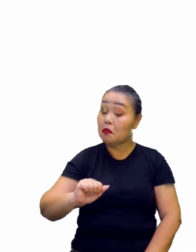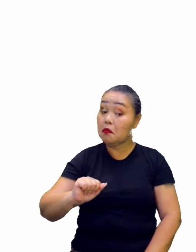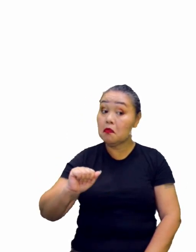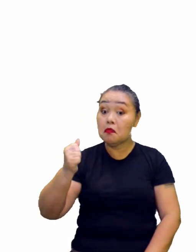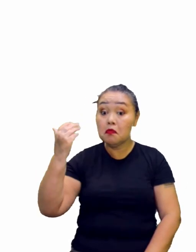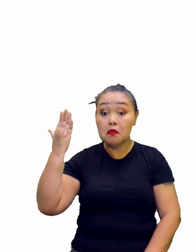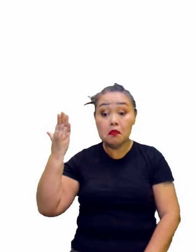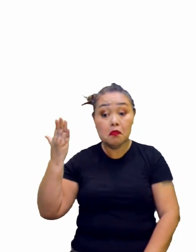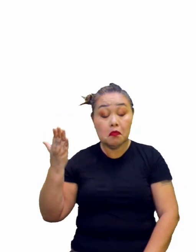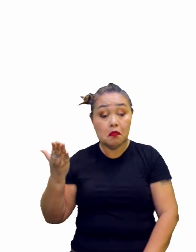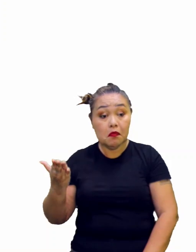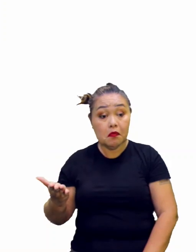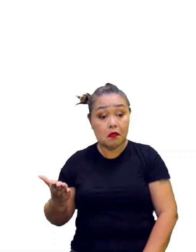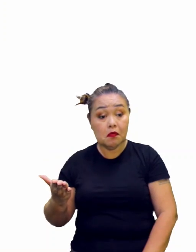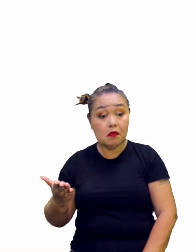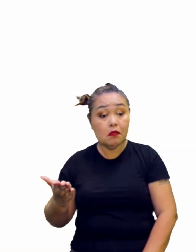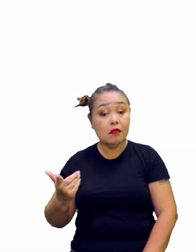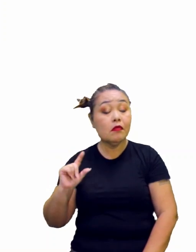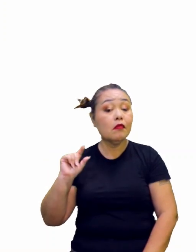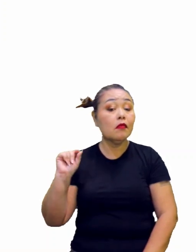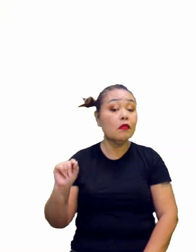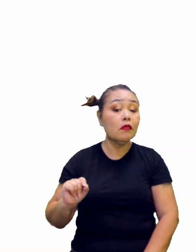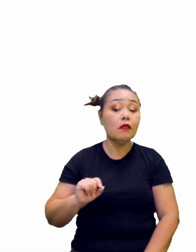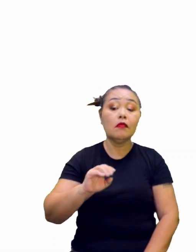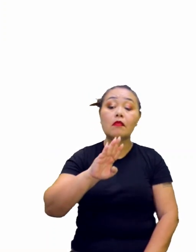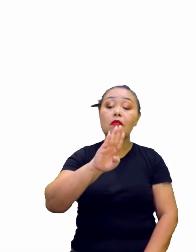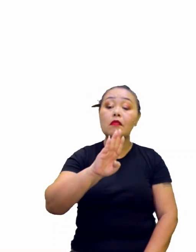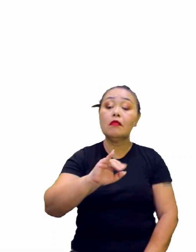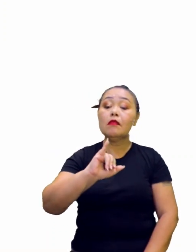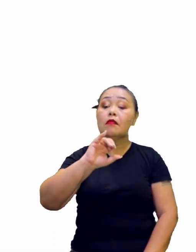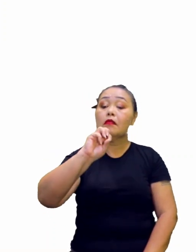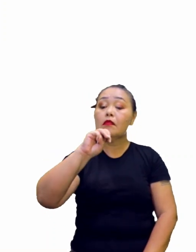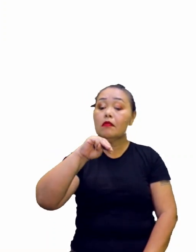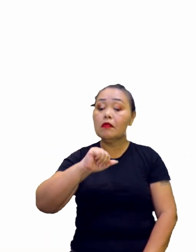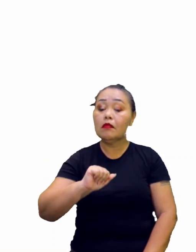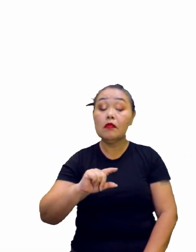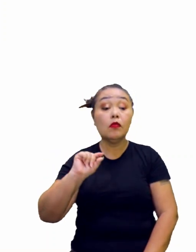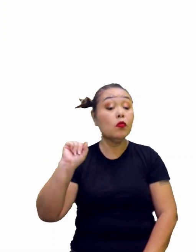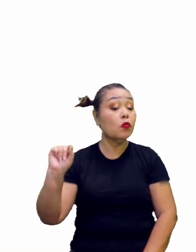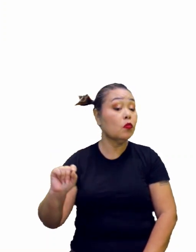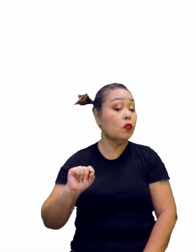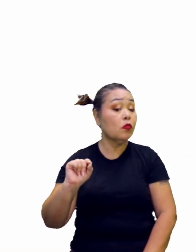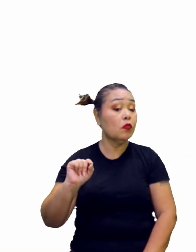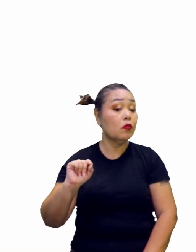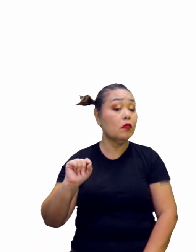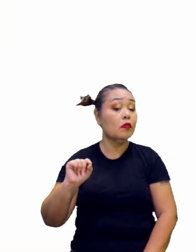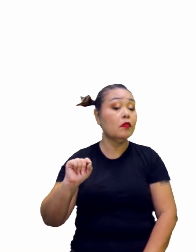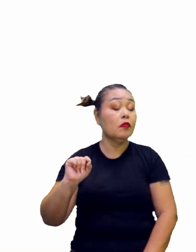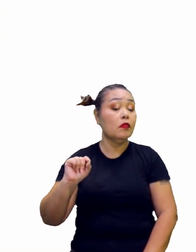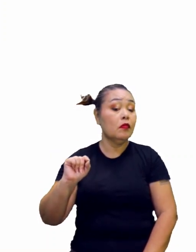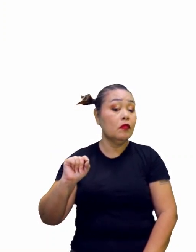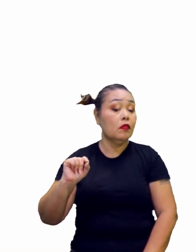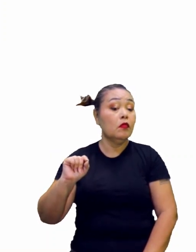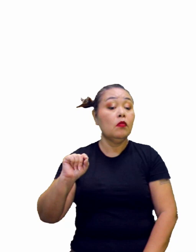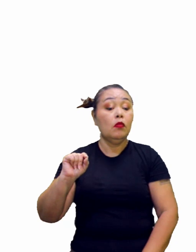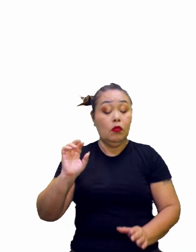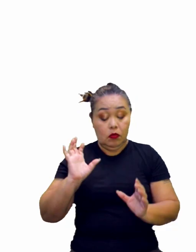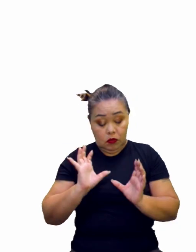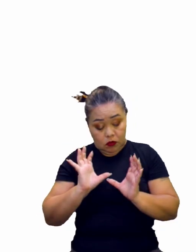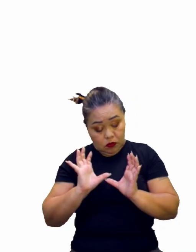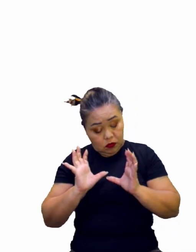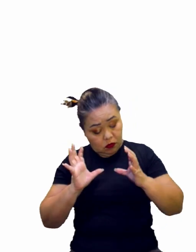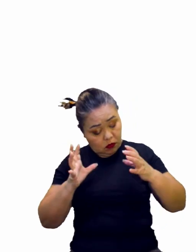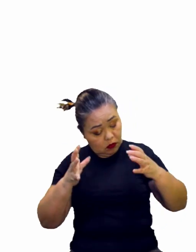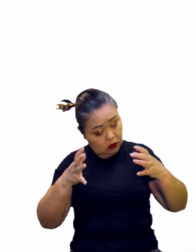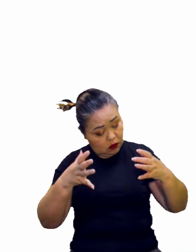aí, pessoal, o que é o bioma? O bioma é um